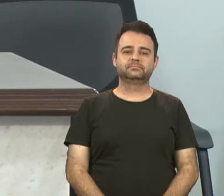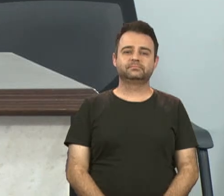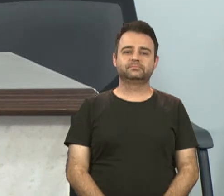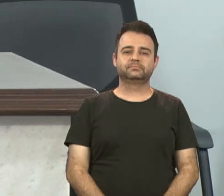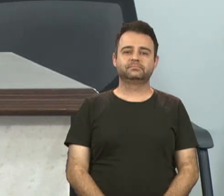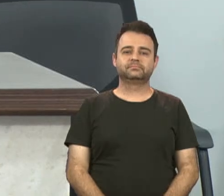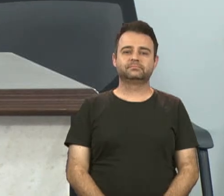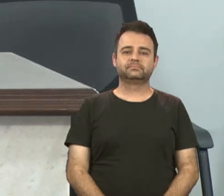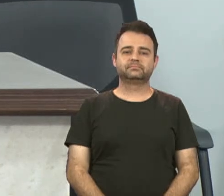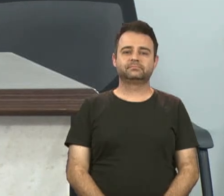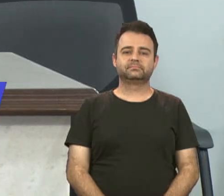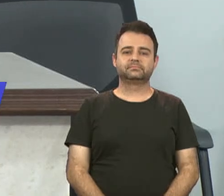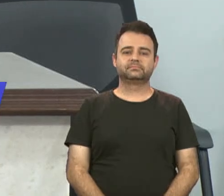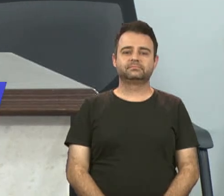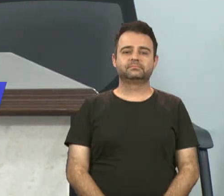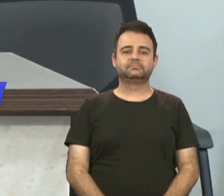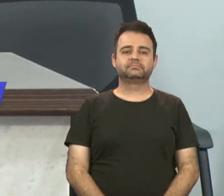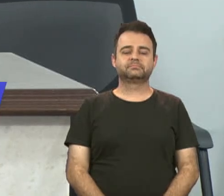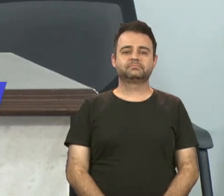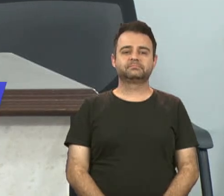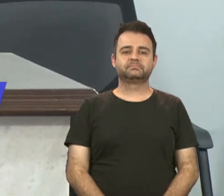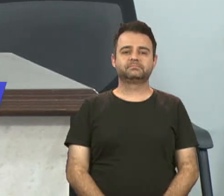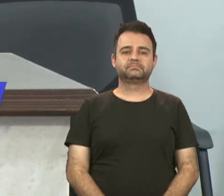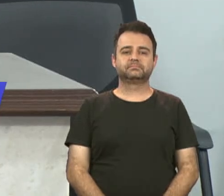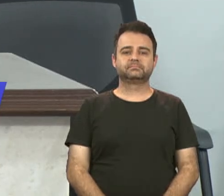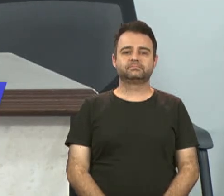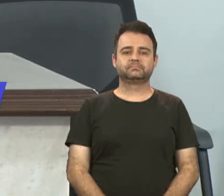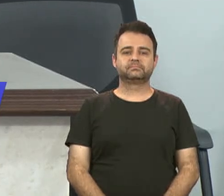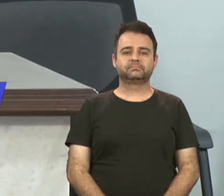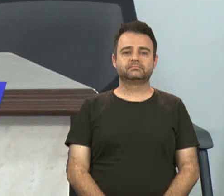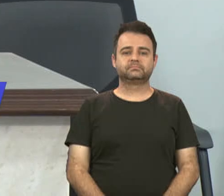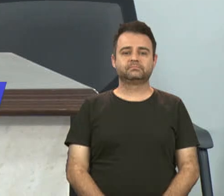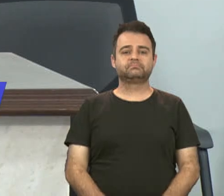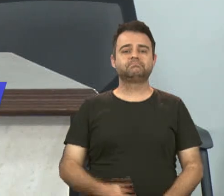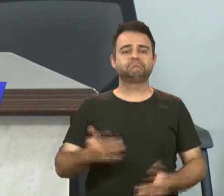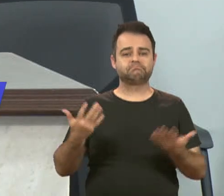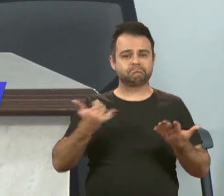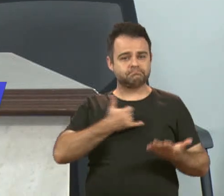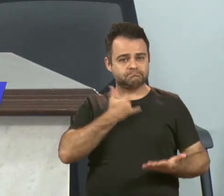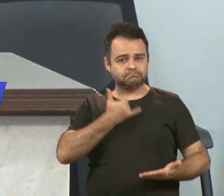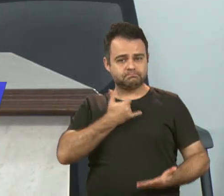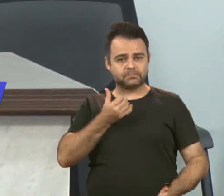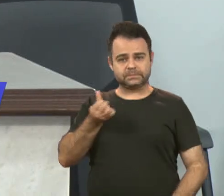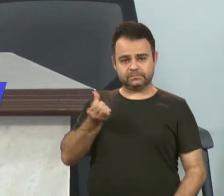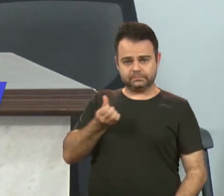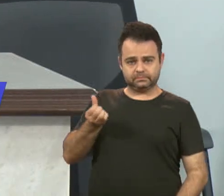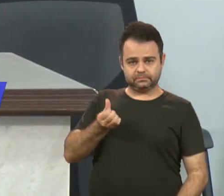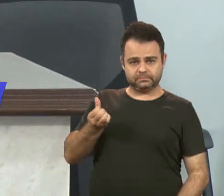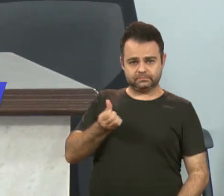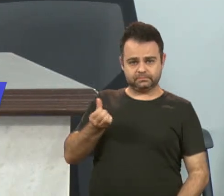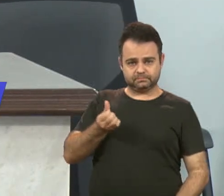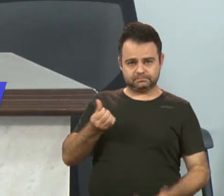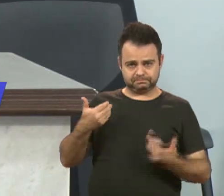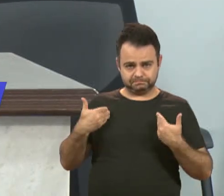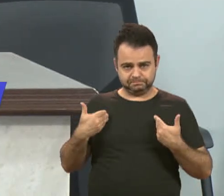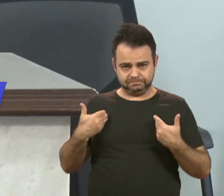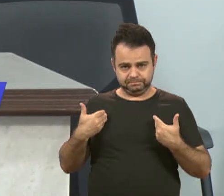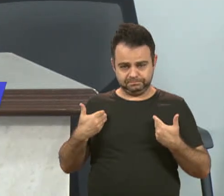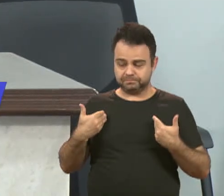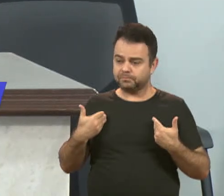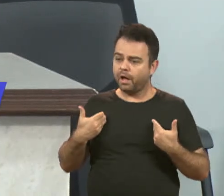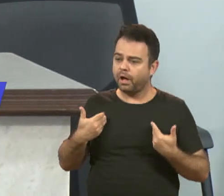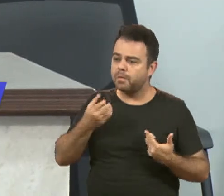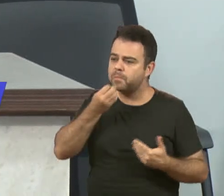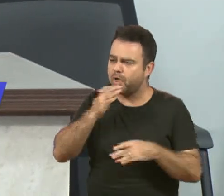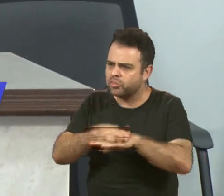Bom, pessoal, eu venho aqui, eu sou uma pessoa com 66 anos. Boa noite? Boa tarde. Boa